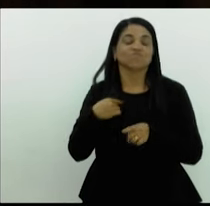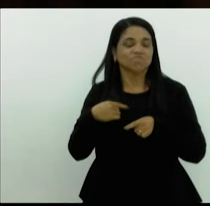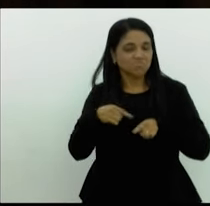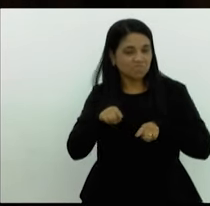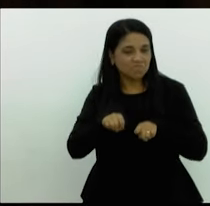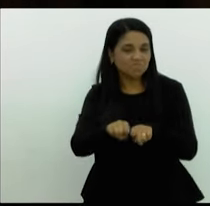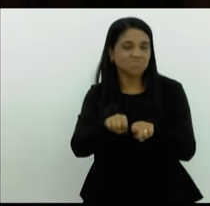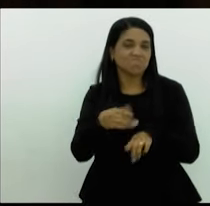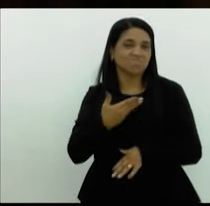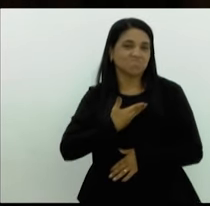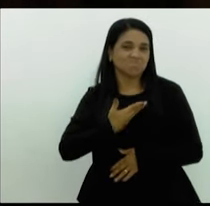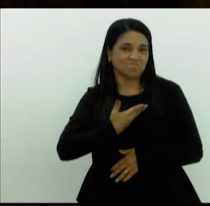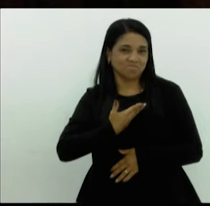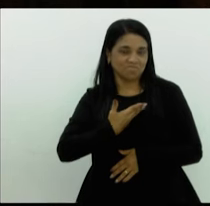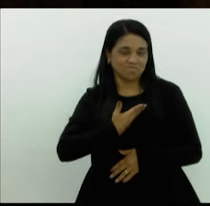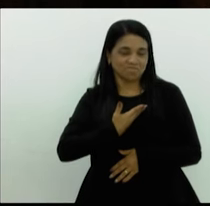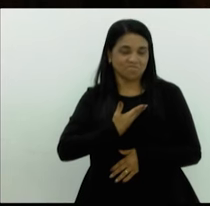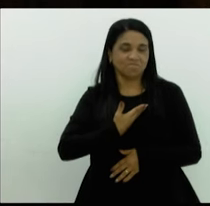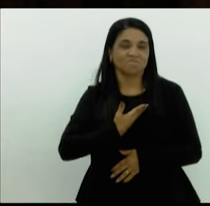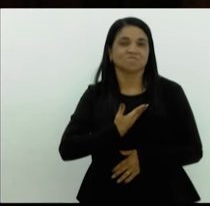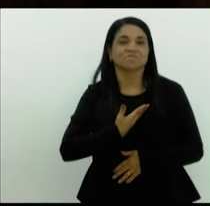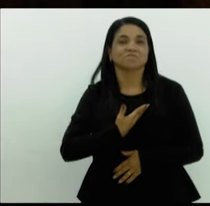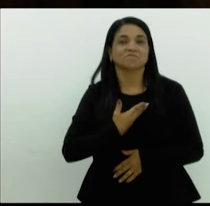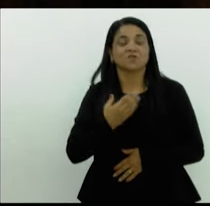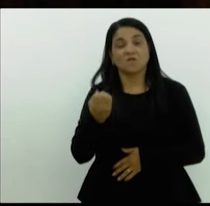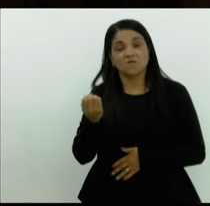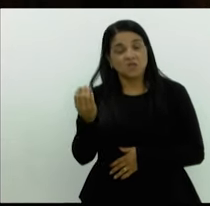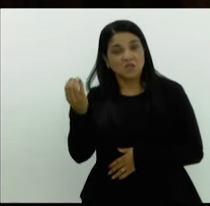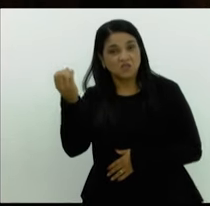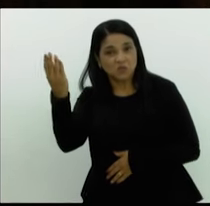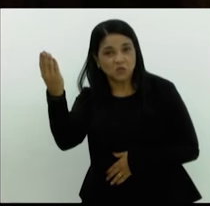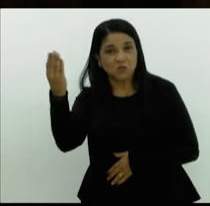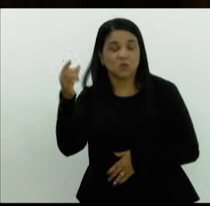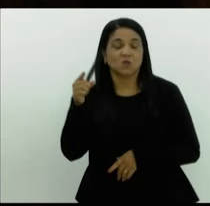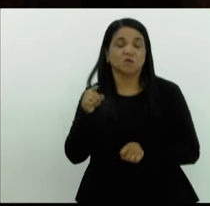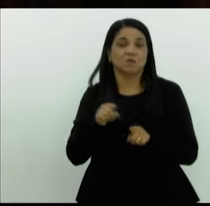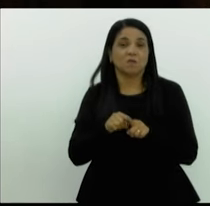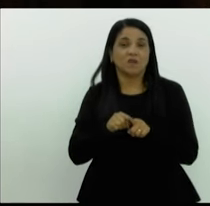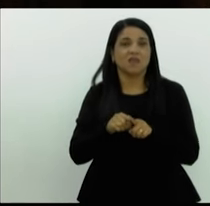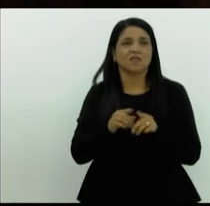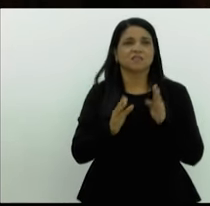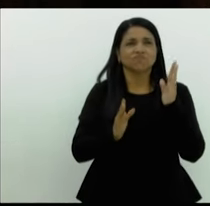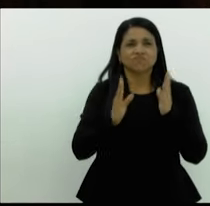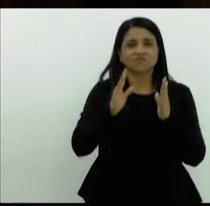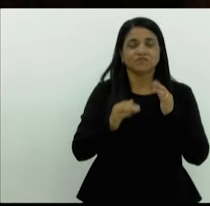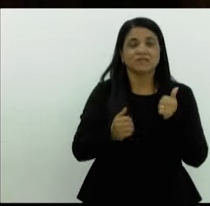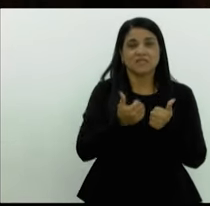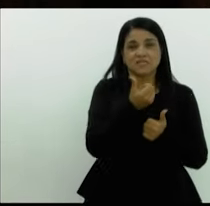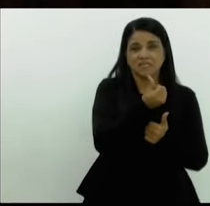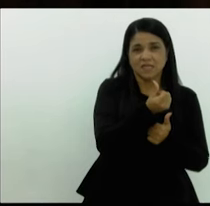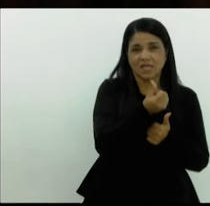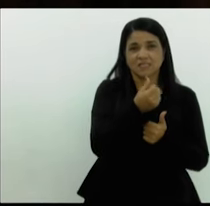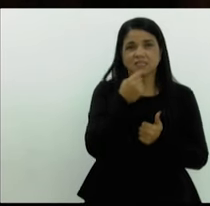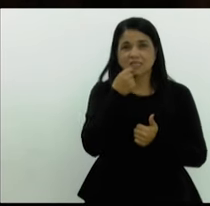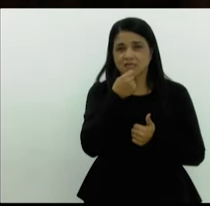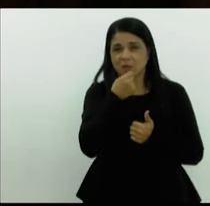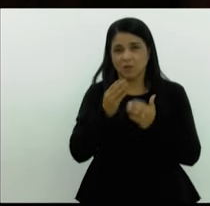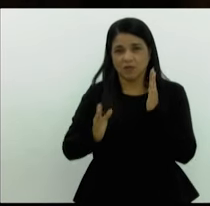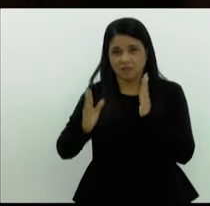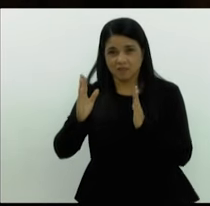Paes, para viajar entre 6 e 15 de setembro de 2023,